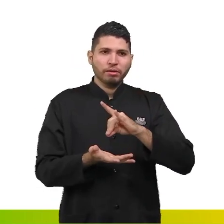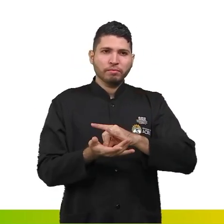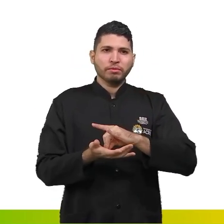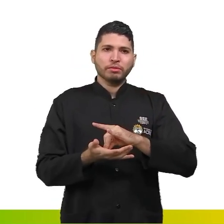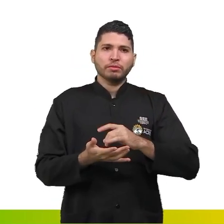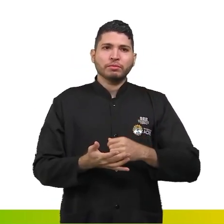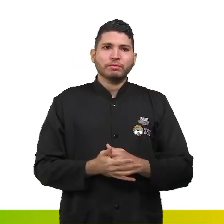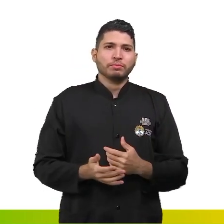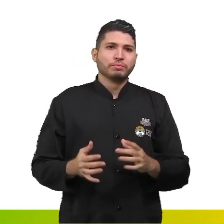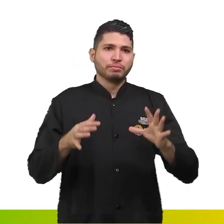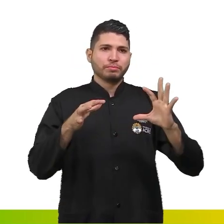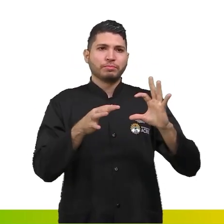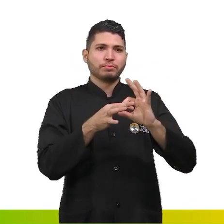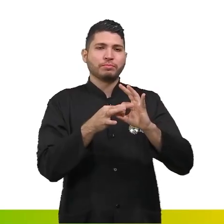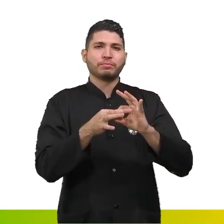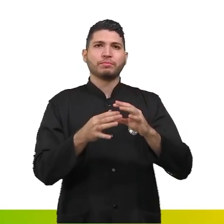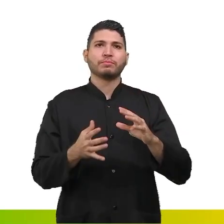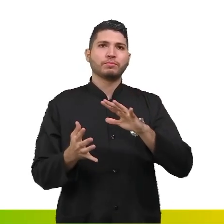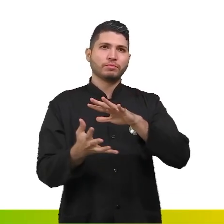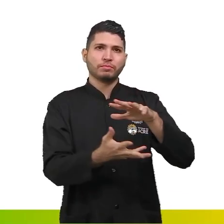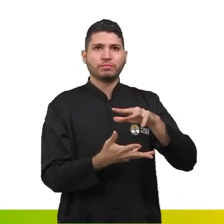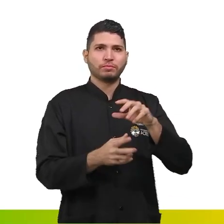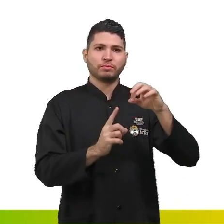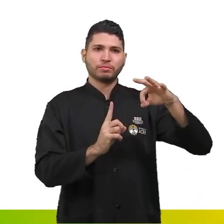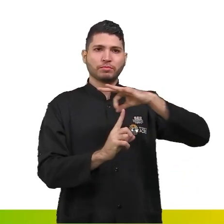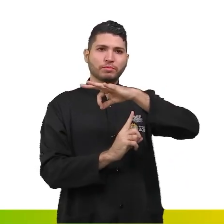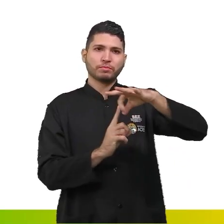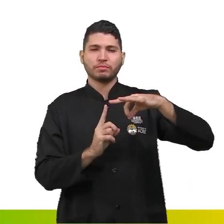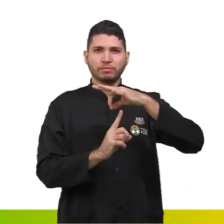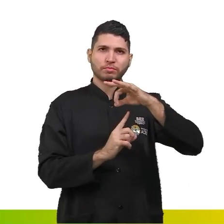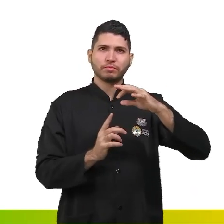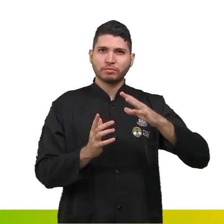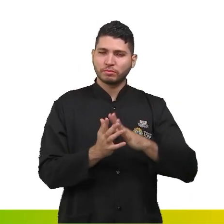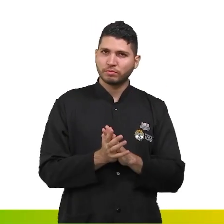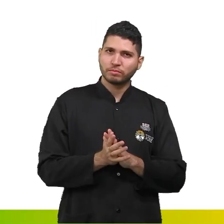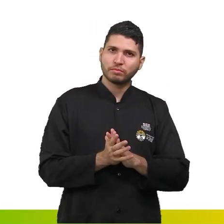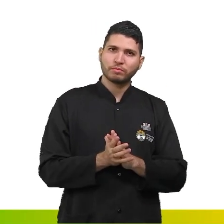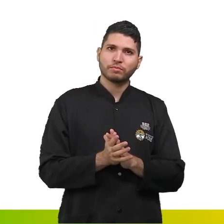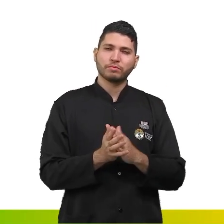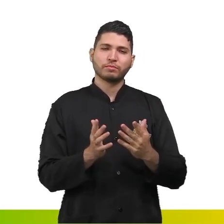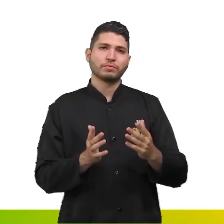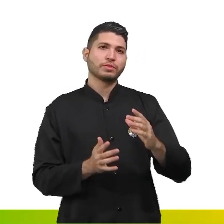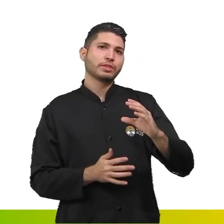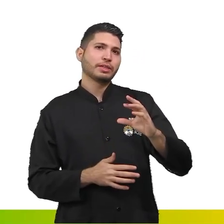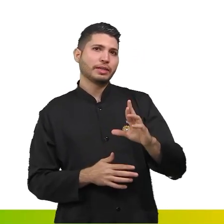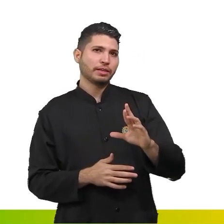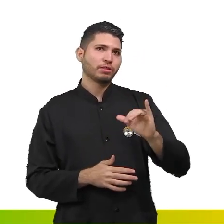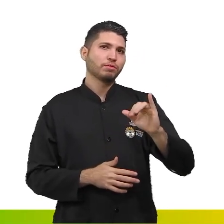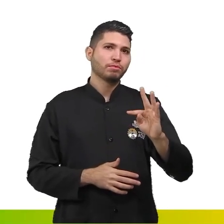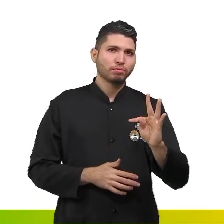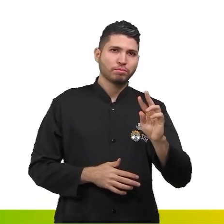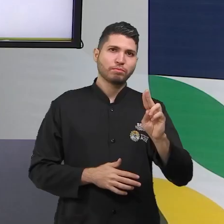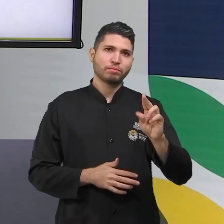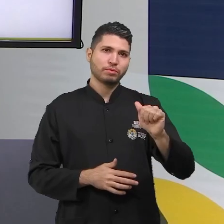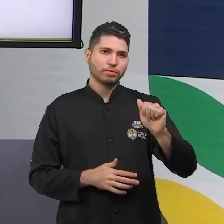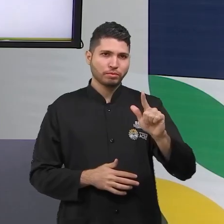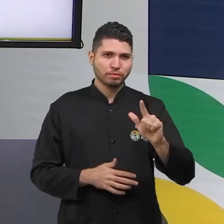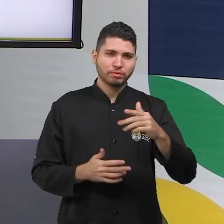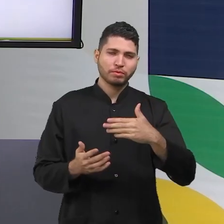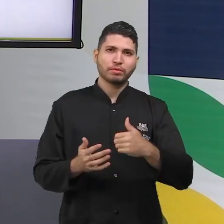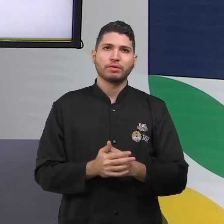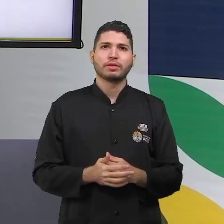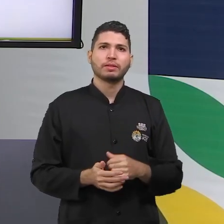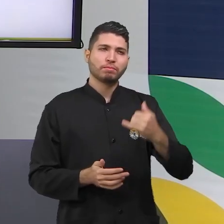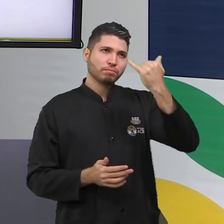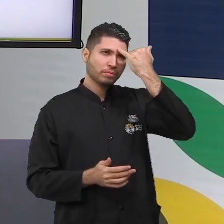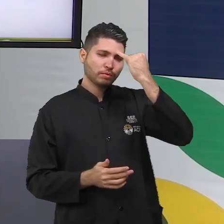o mundo espiritual, rituais e cerimônias, visão cíclica da vida. Aliás, essa visão